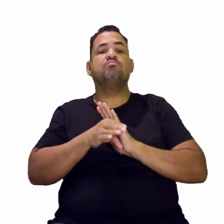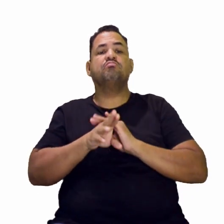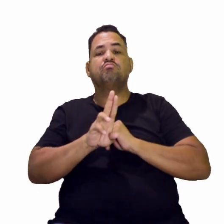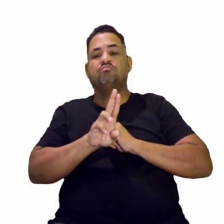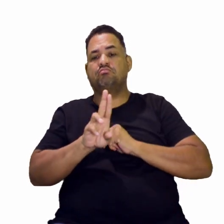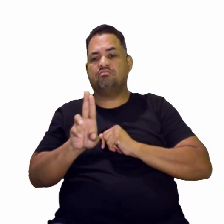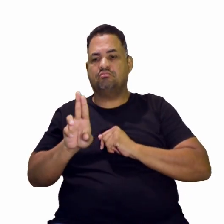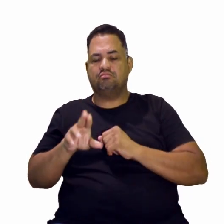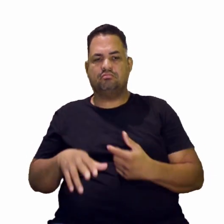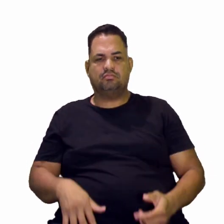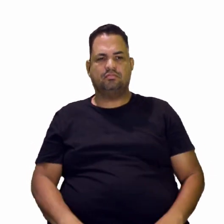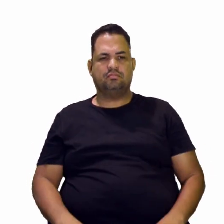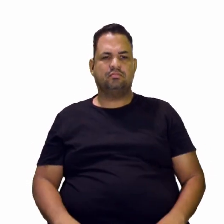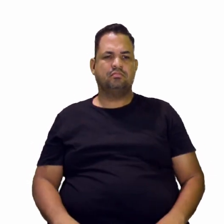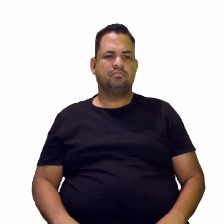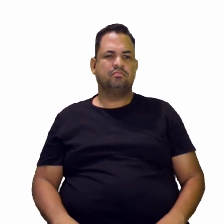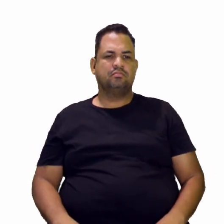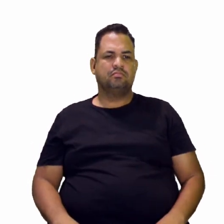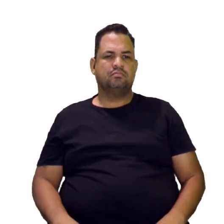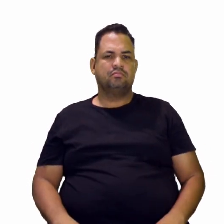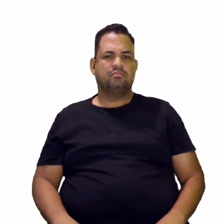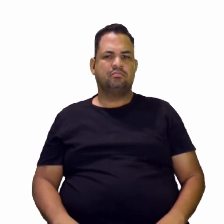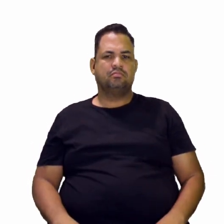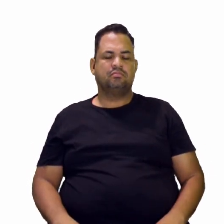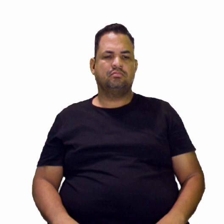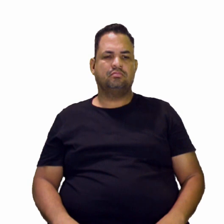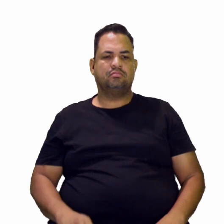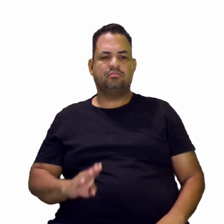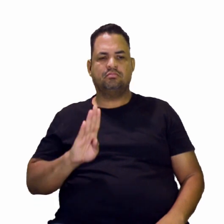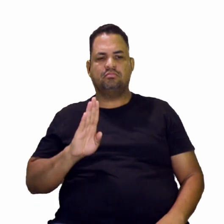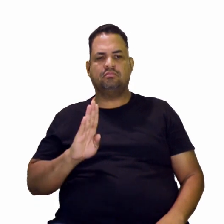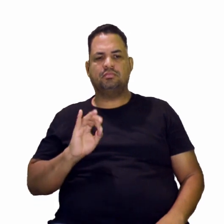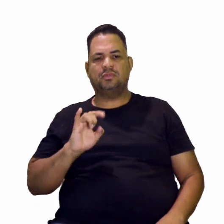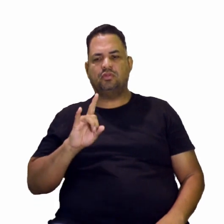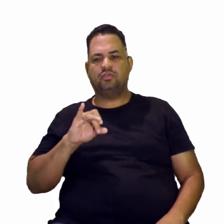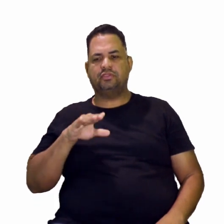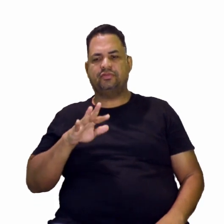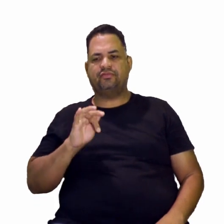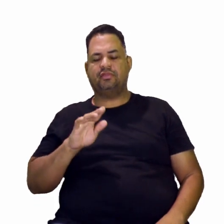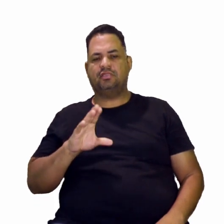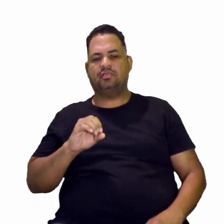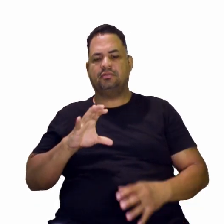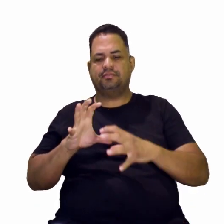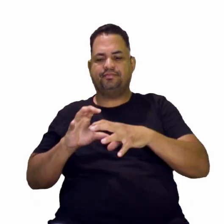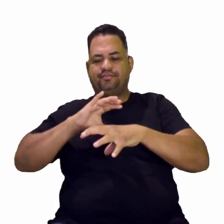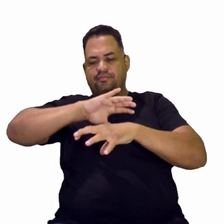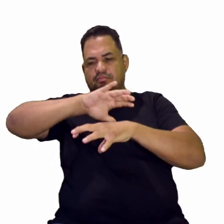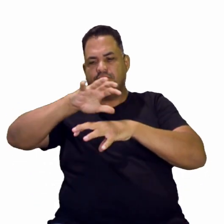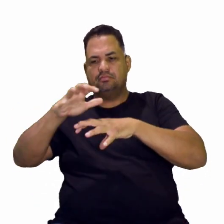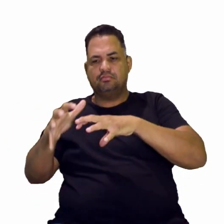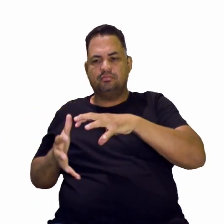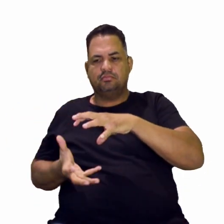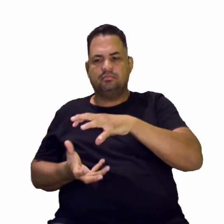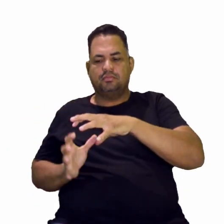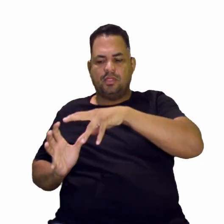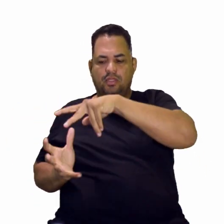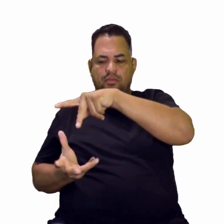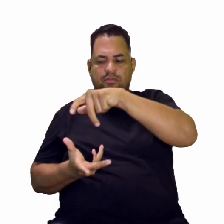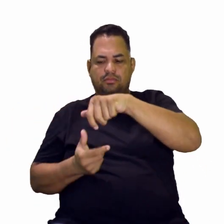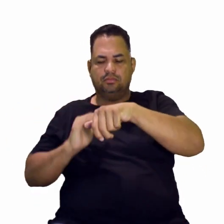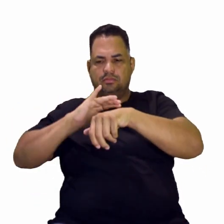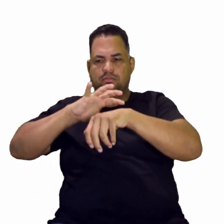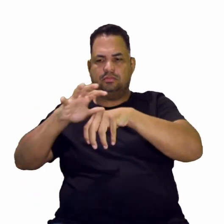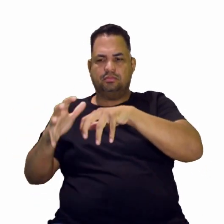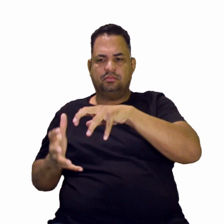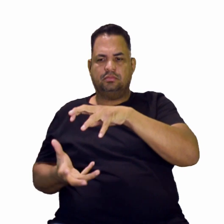determinado termo. Né? Por exemplo, a biosfera. Né? O que seria a biosfera?